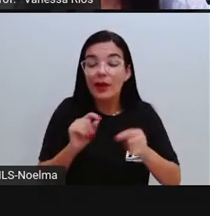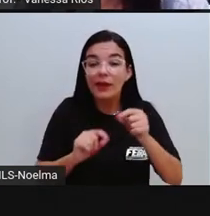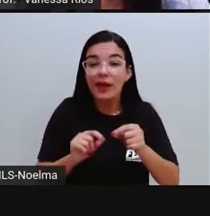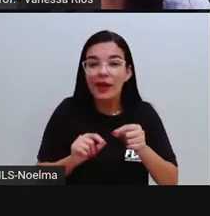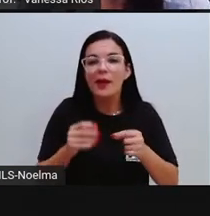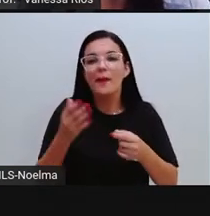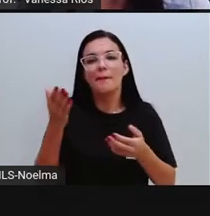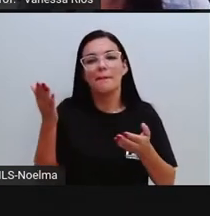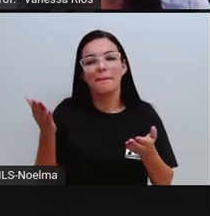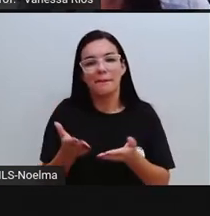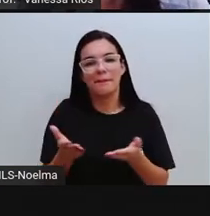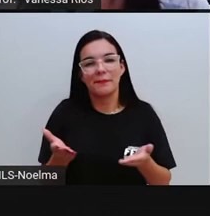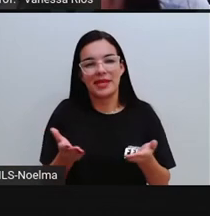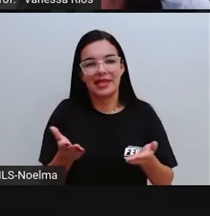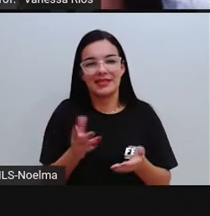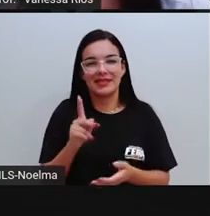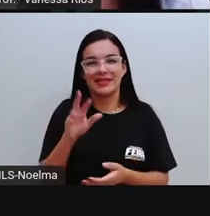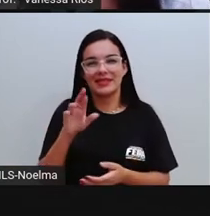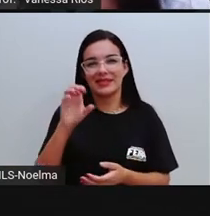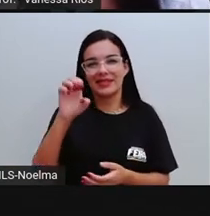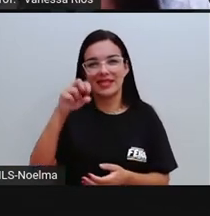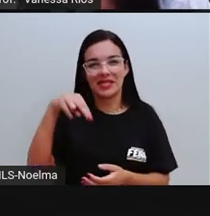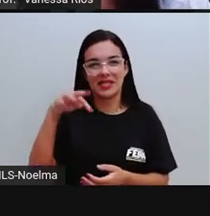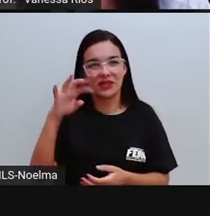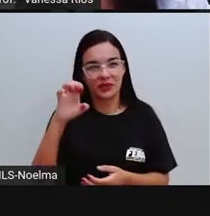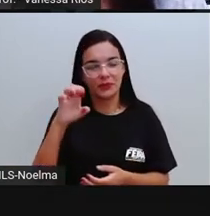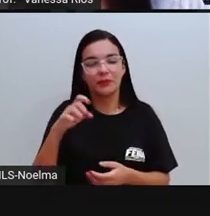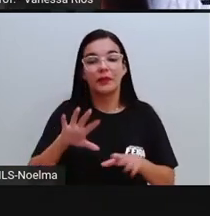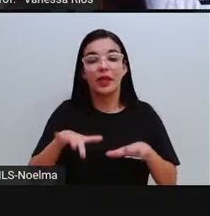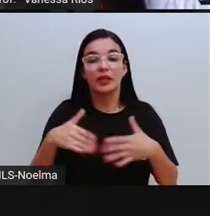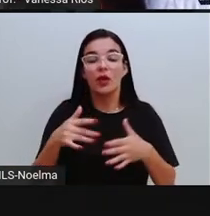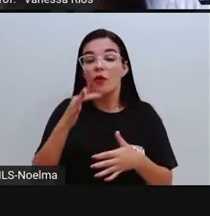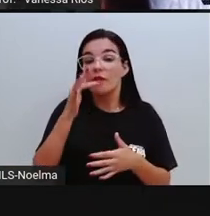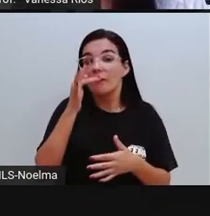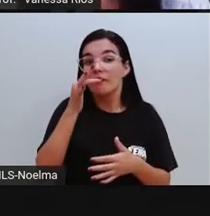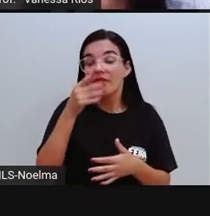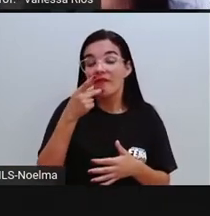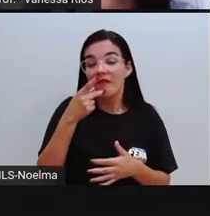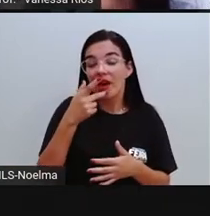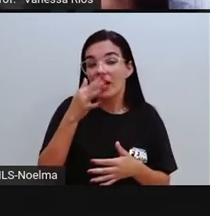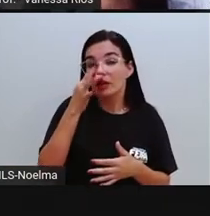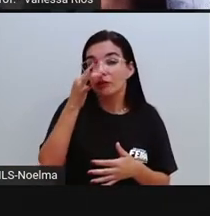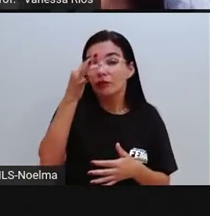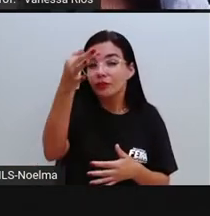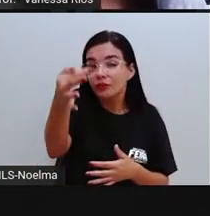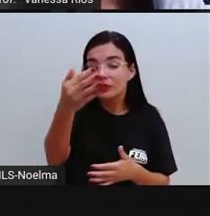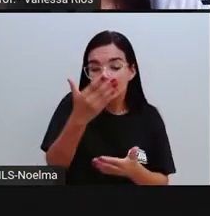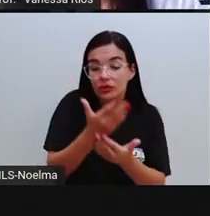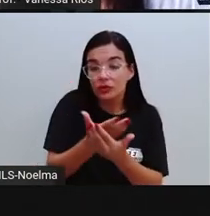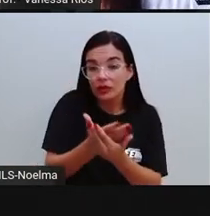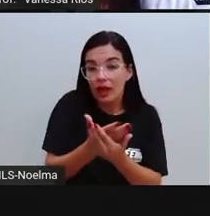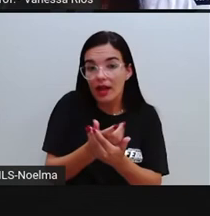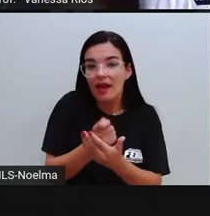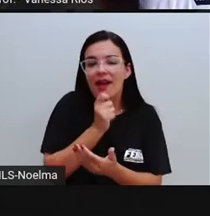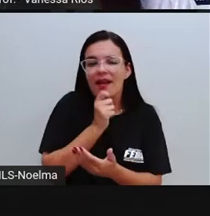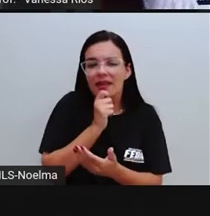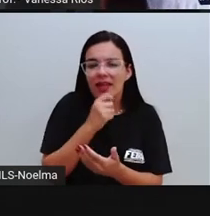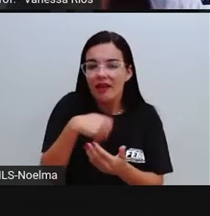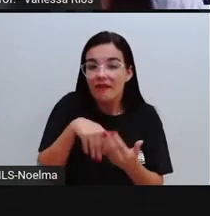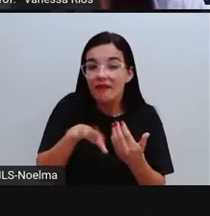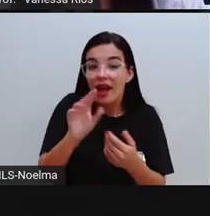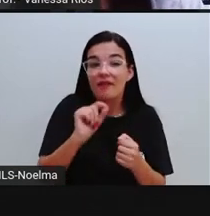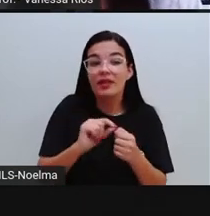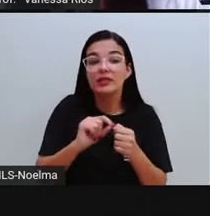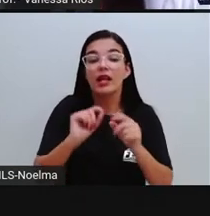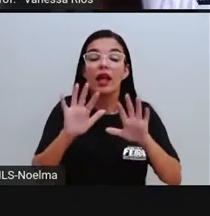tempo presente. E quando a PRO fala aí, estudará, então é uma ação que Pedro ainda vai desempenhar,